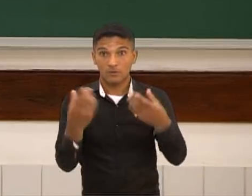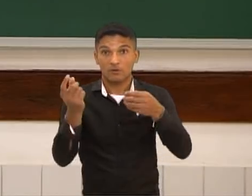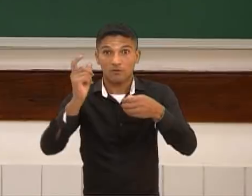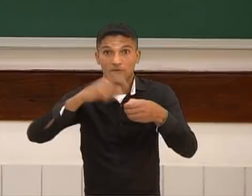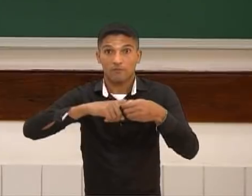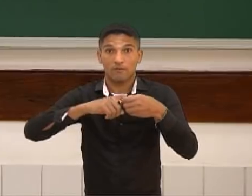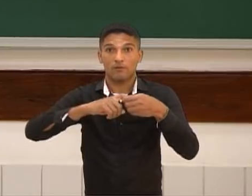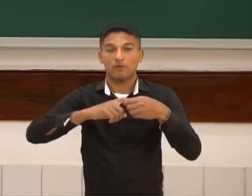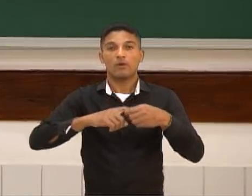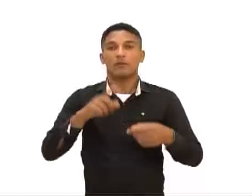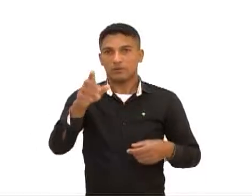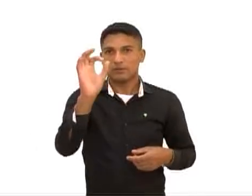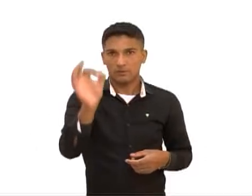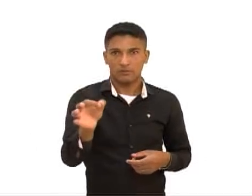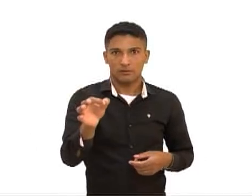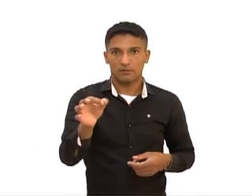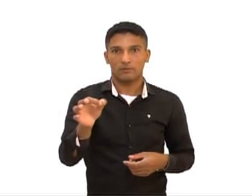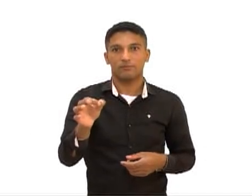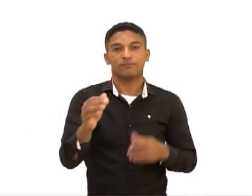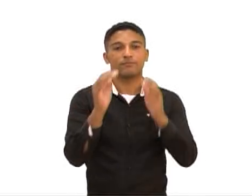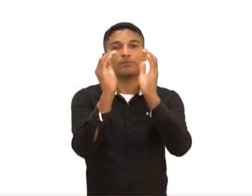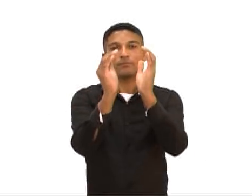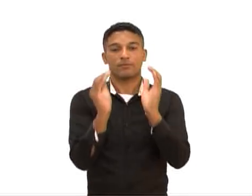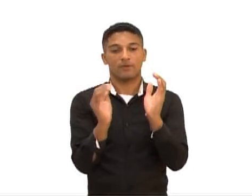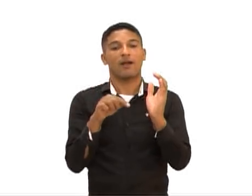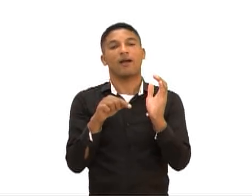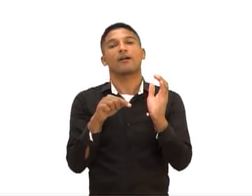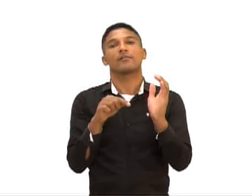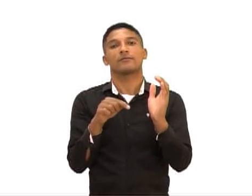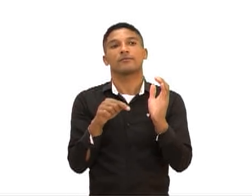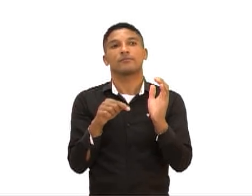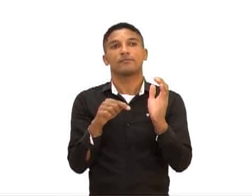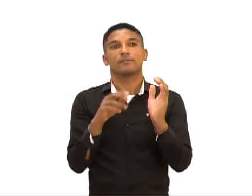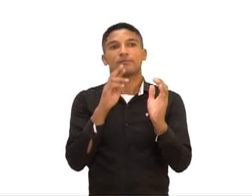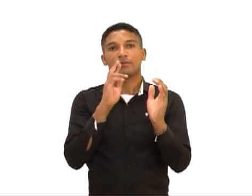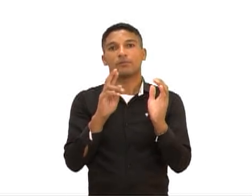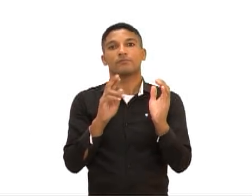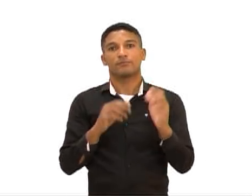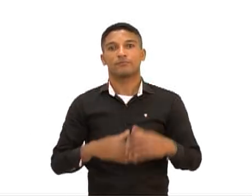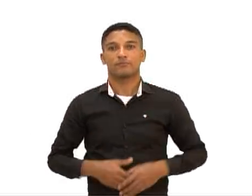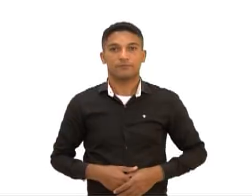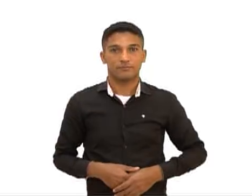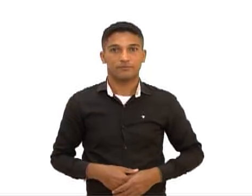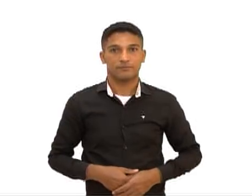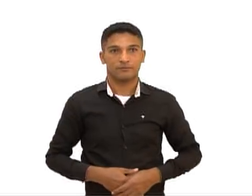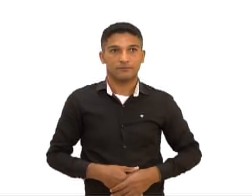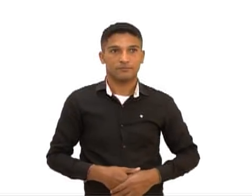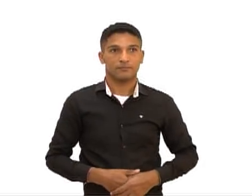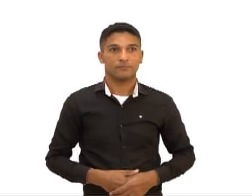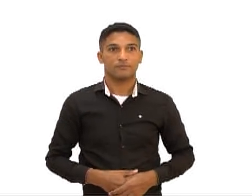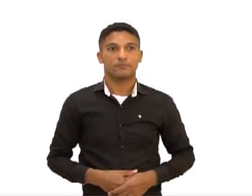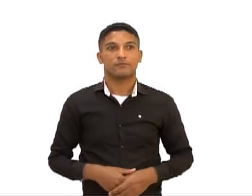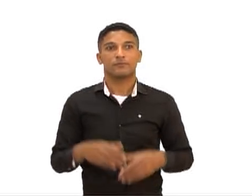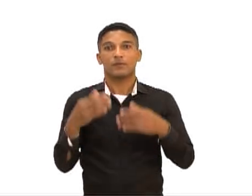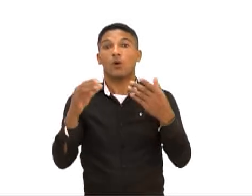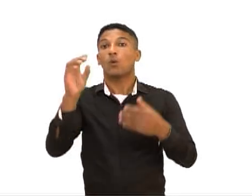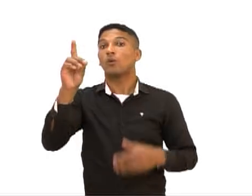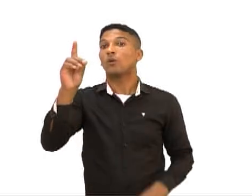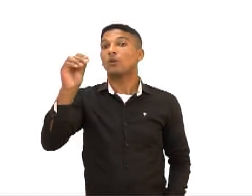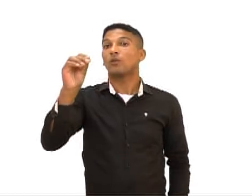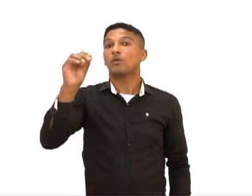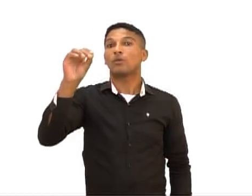Retornando então, acertou a questão quem marcou a segunda proposta, né? A segunda alternativa. Então, nesse caso, quando ele